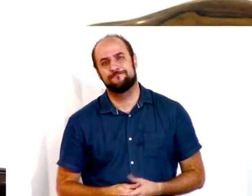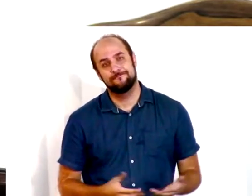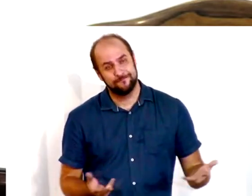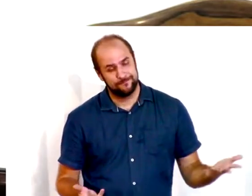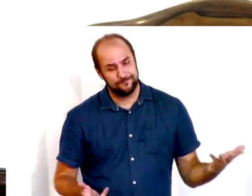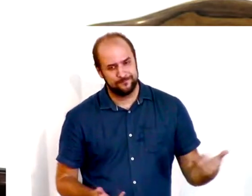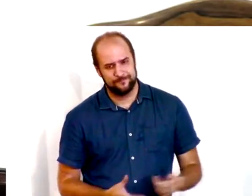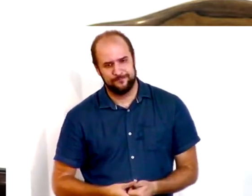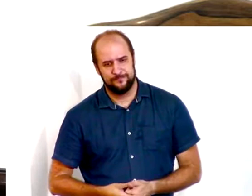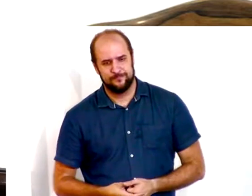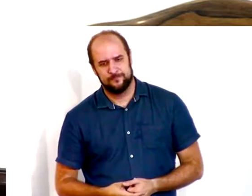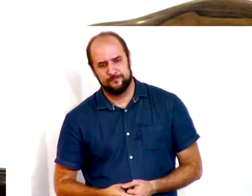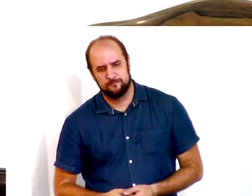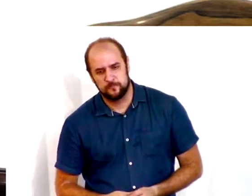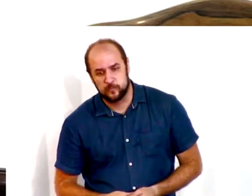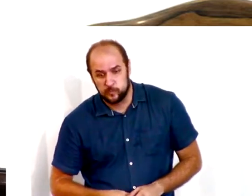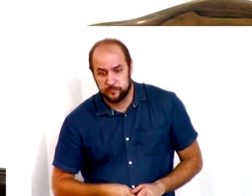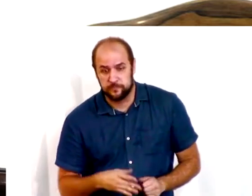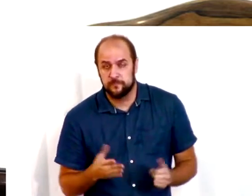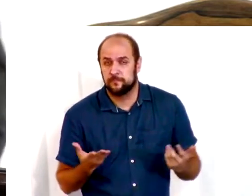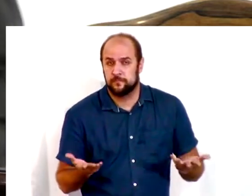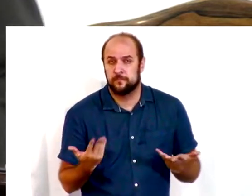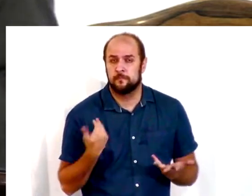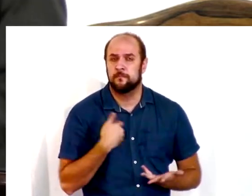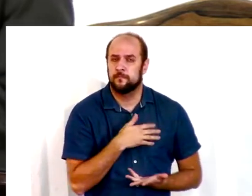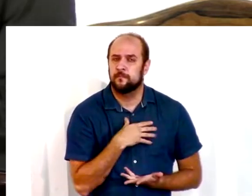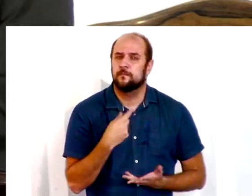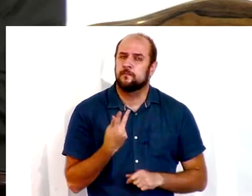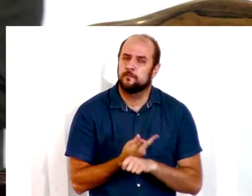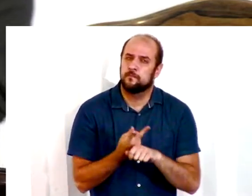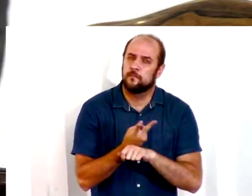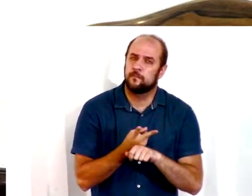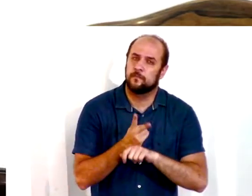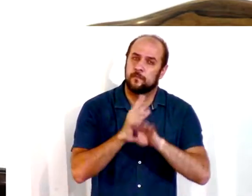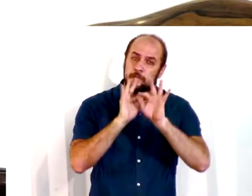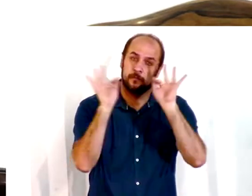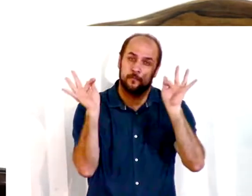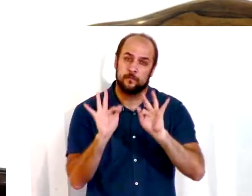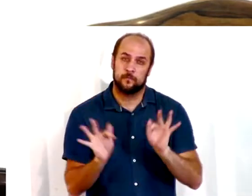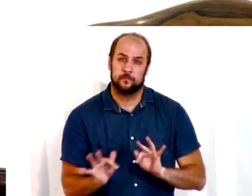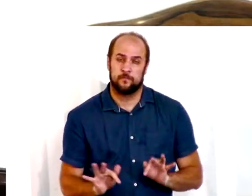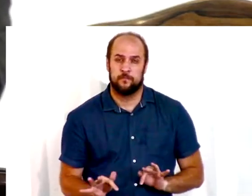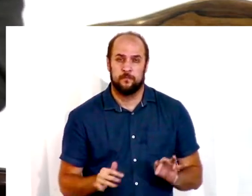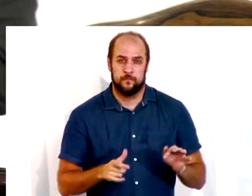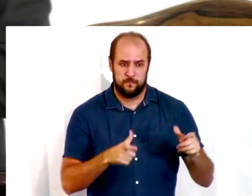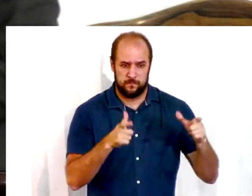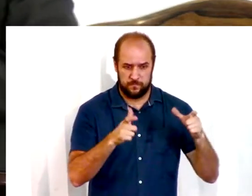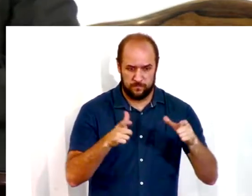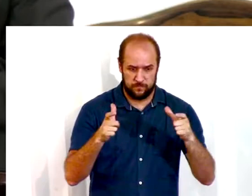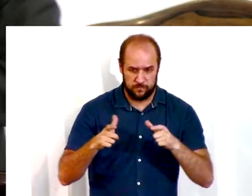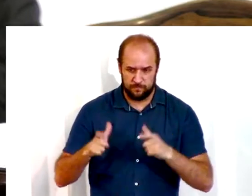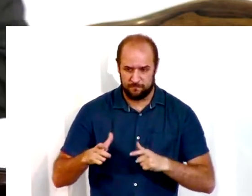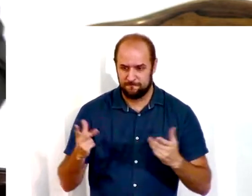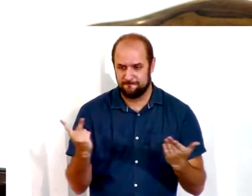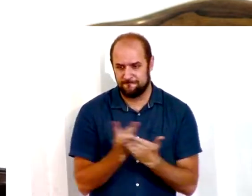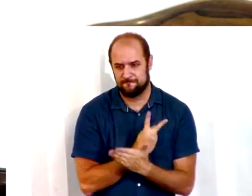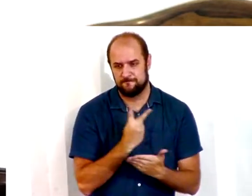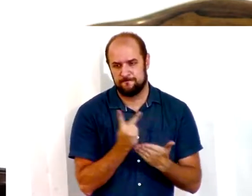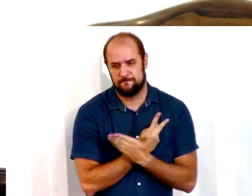Queridos, muitas vezes nós buscamos a felicidade em locais